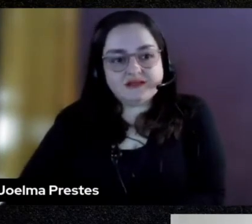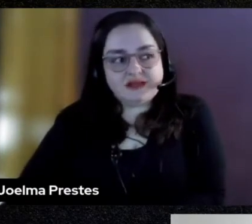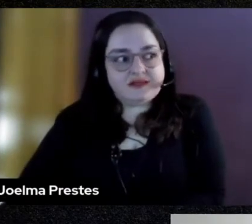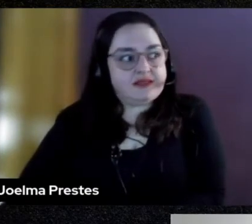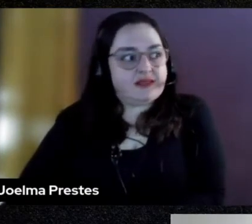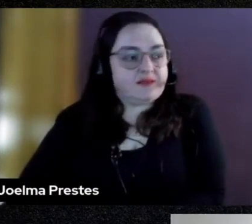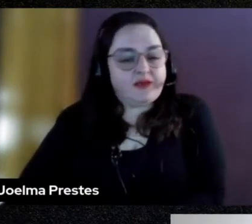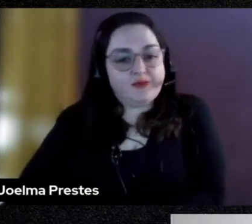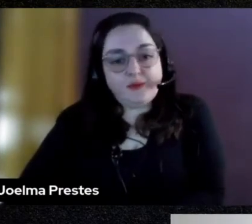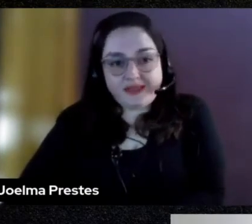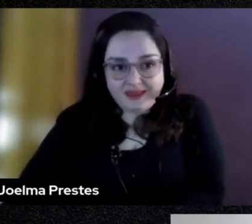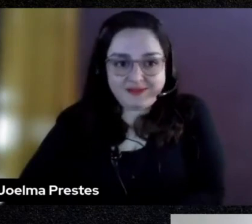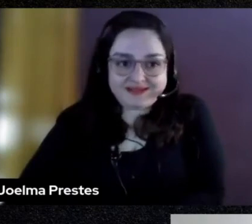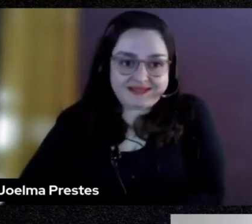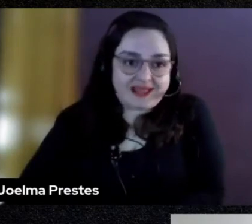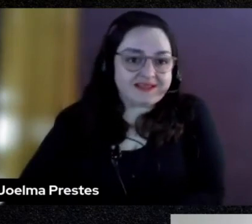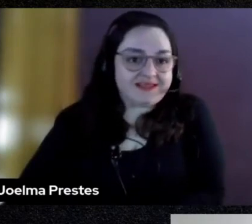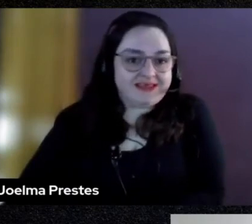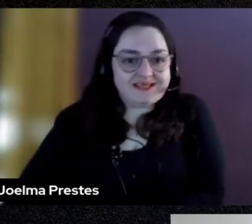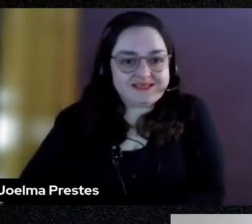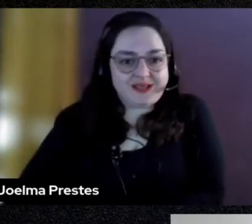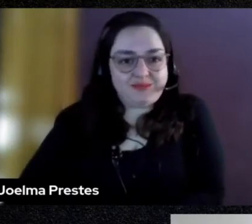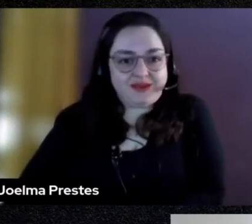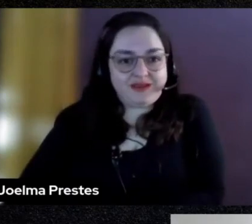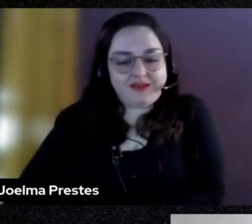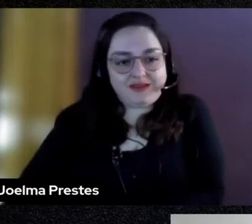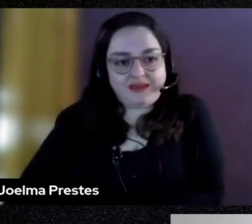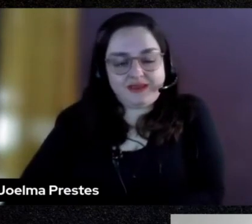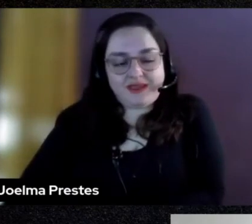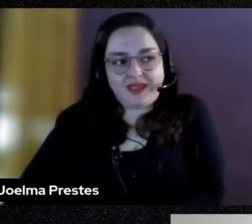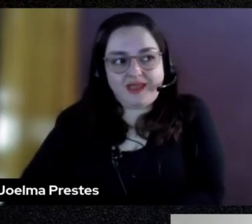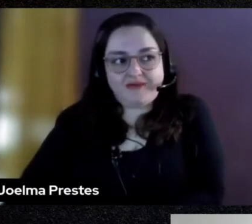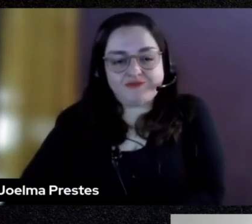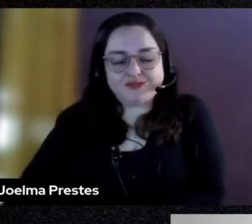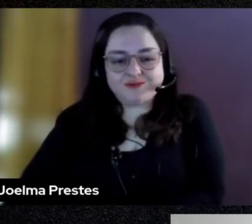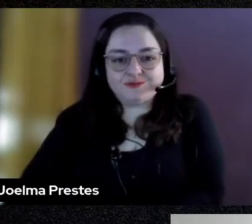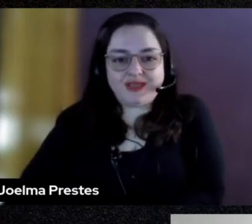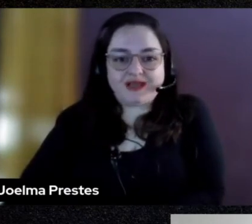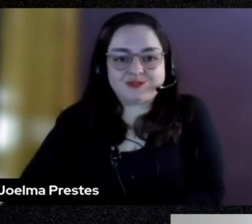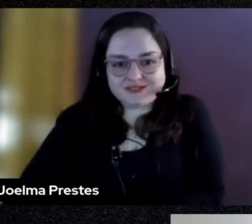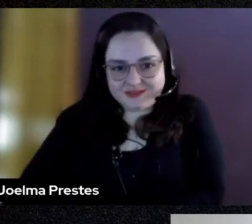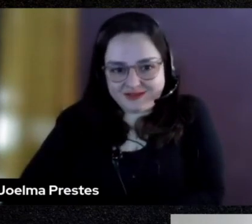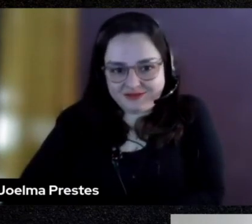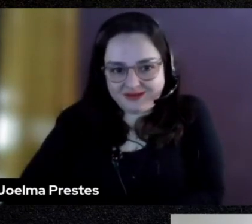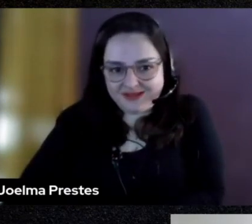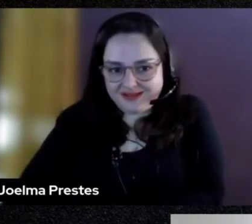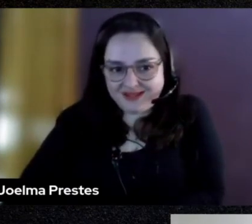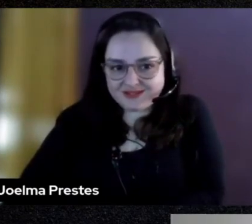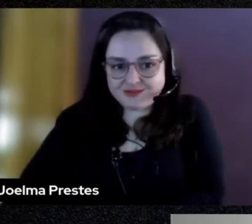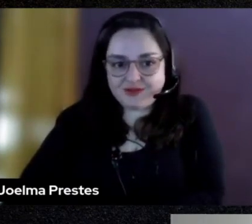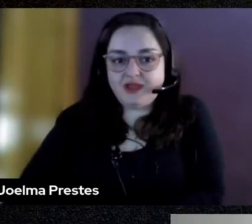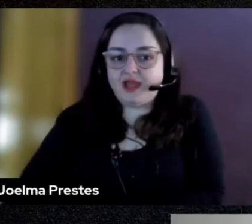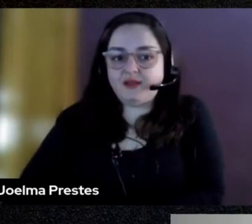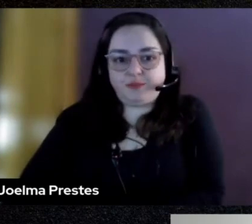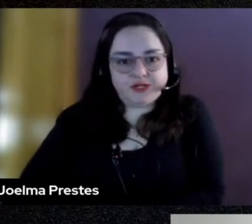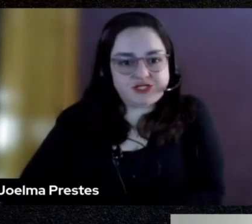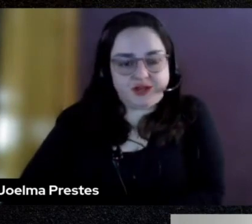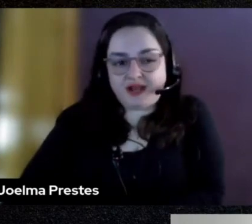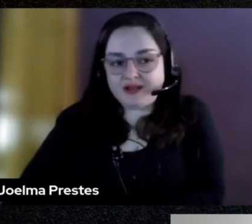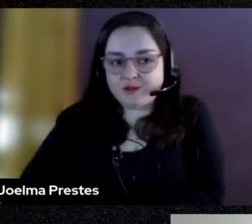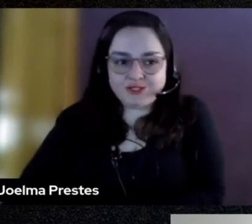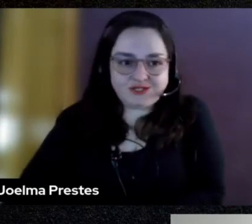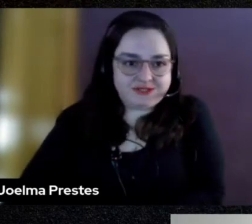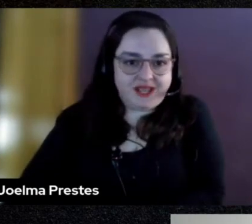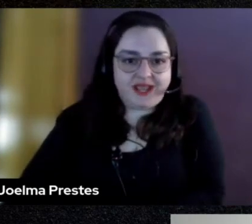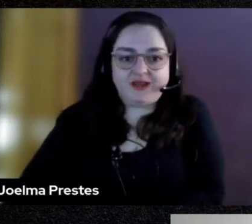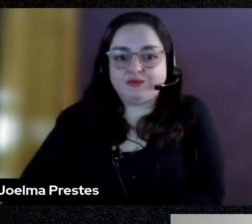vezes, eu queria bater na tecla que nem sempre é função do QA sozinho definir isso. Ele pode